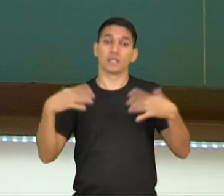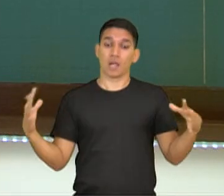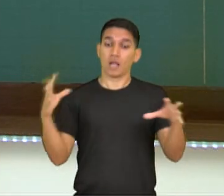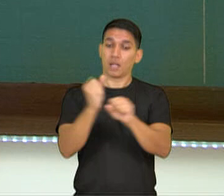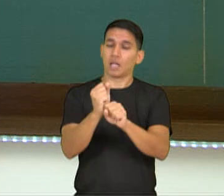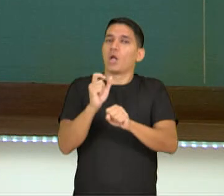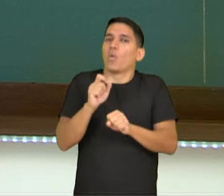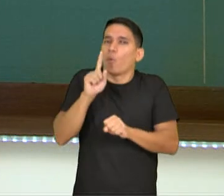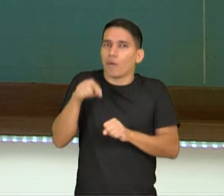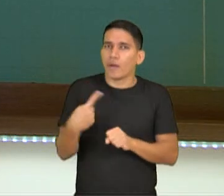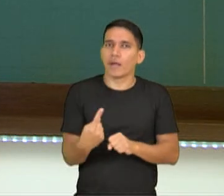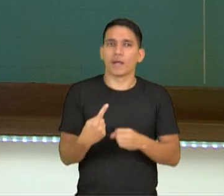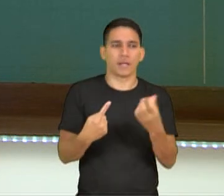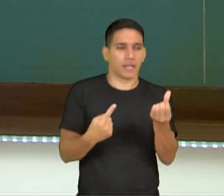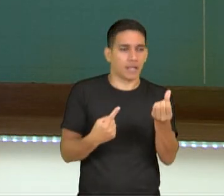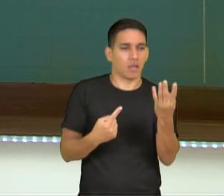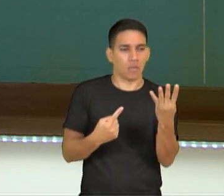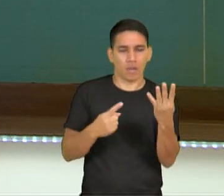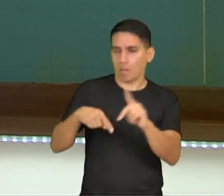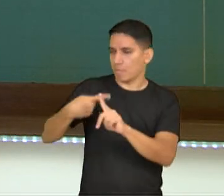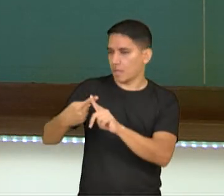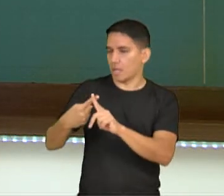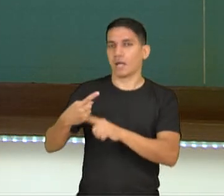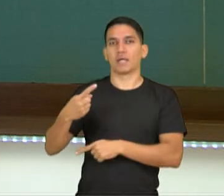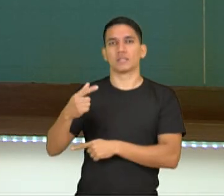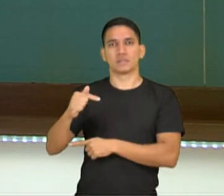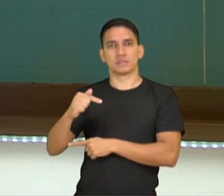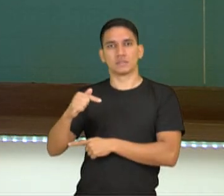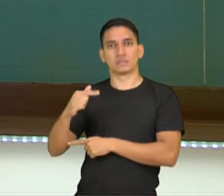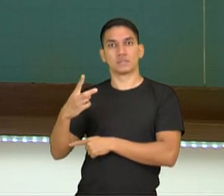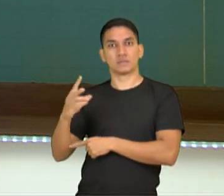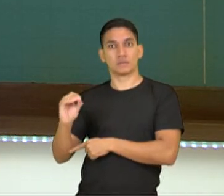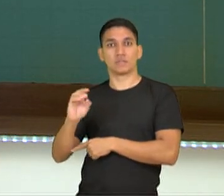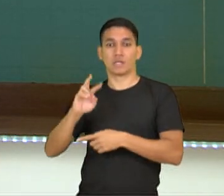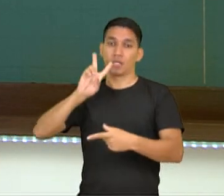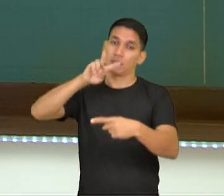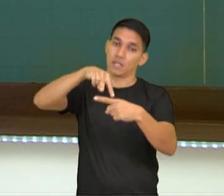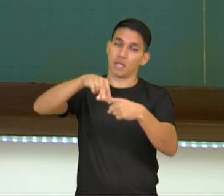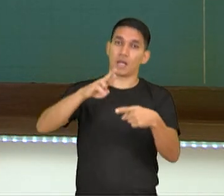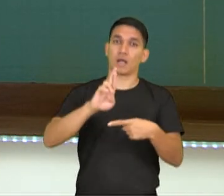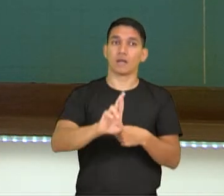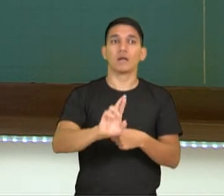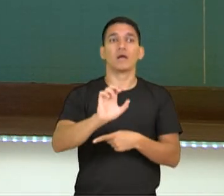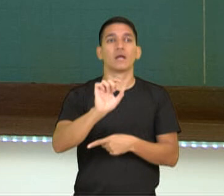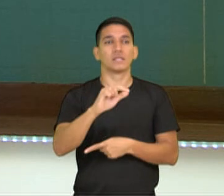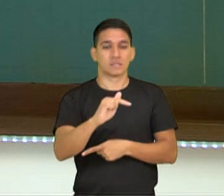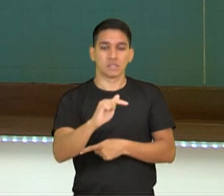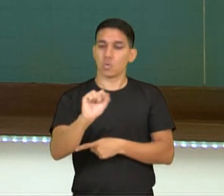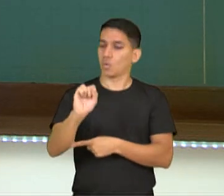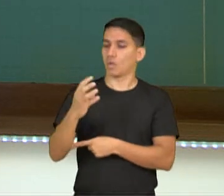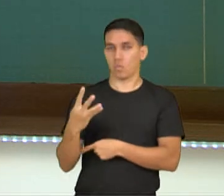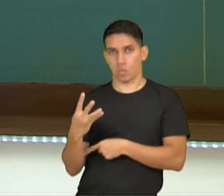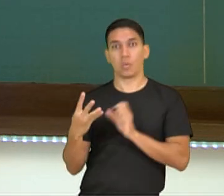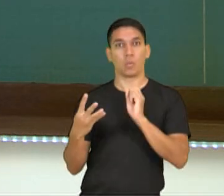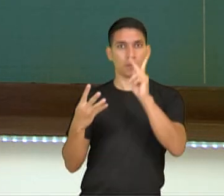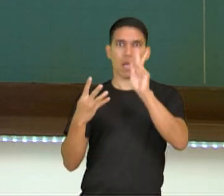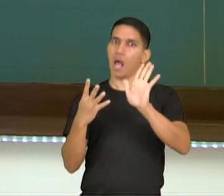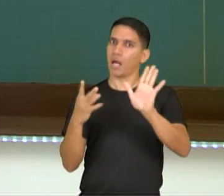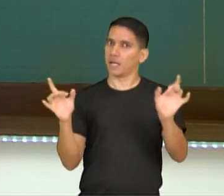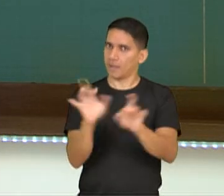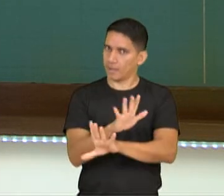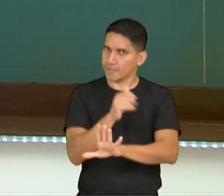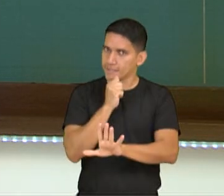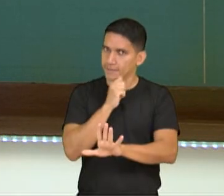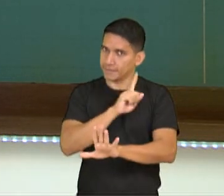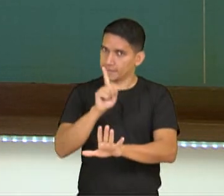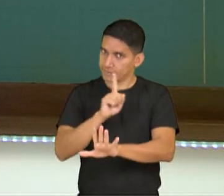né, 64 mais 720, o delta é igual a 784, tá bom? Agora, ainda não acabou.